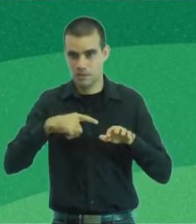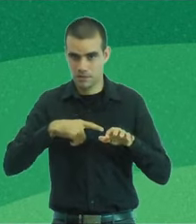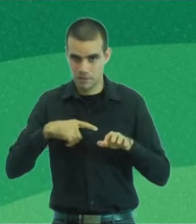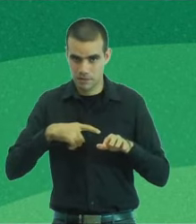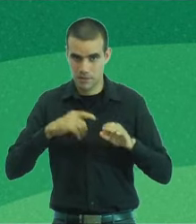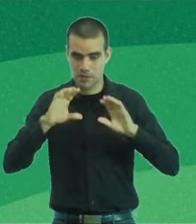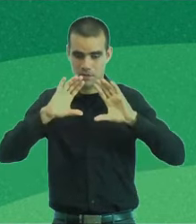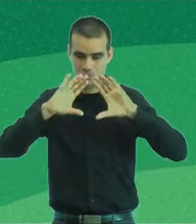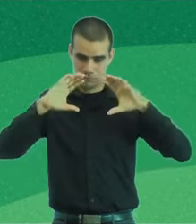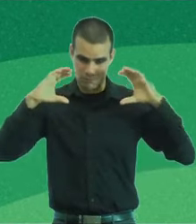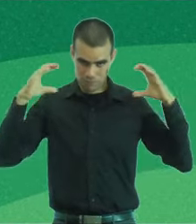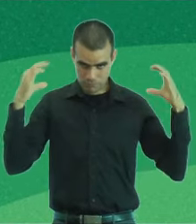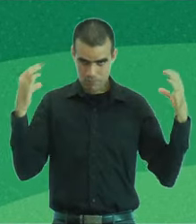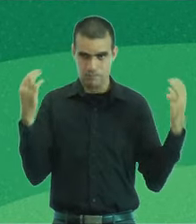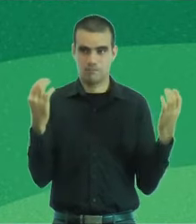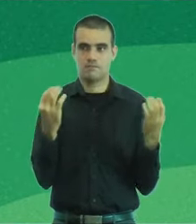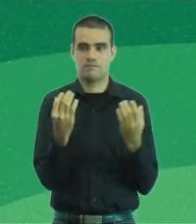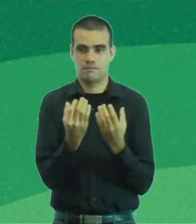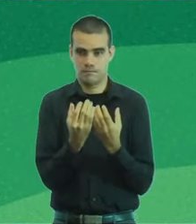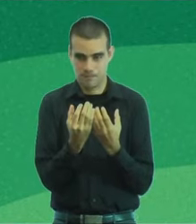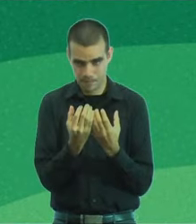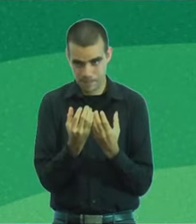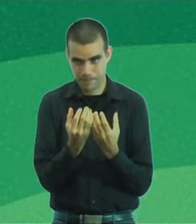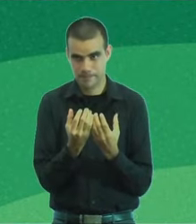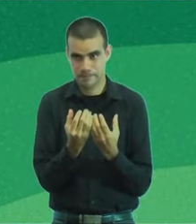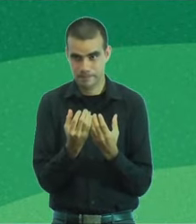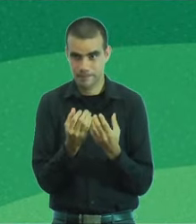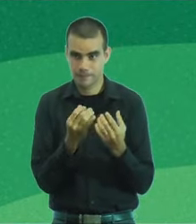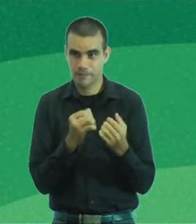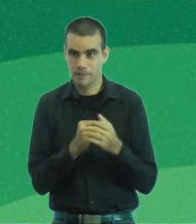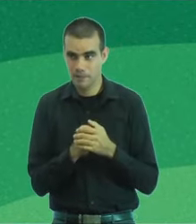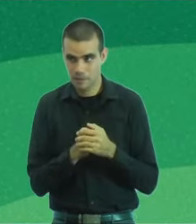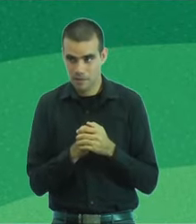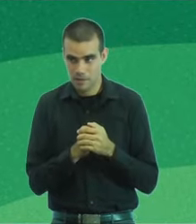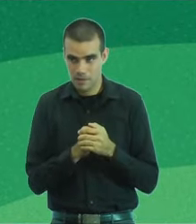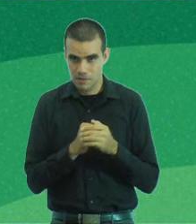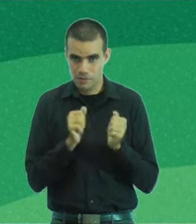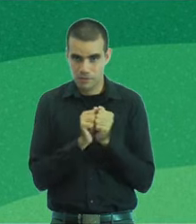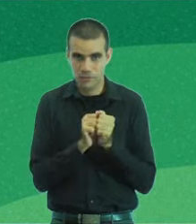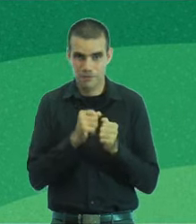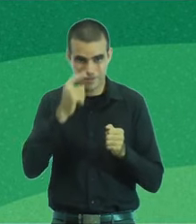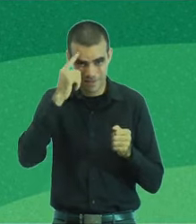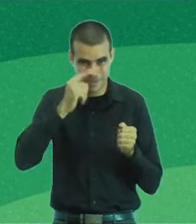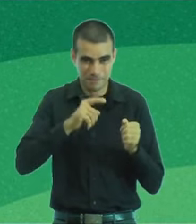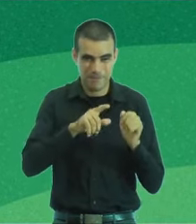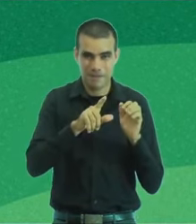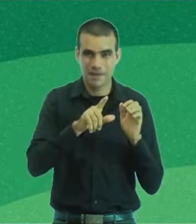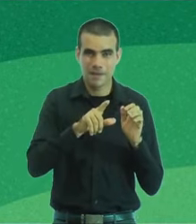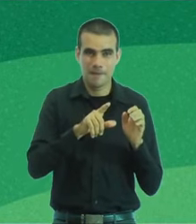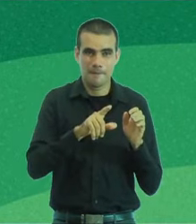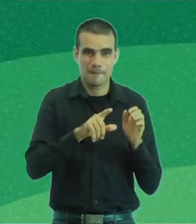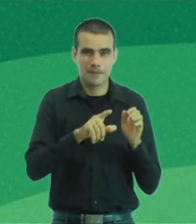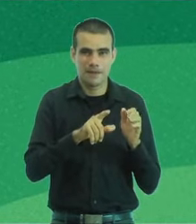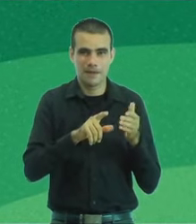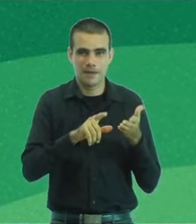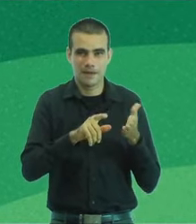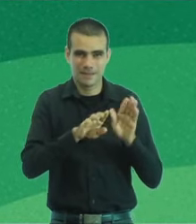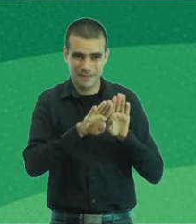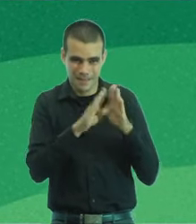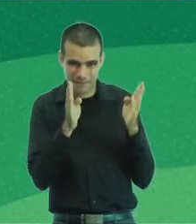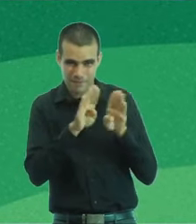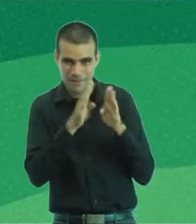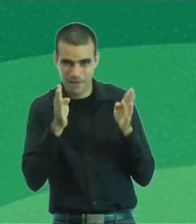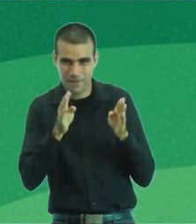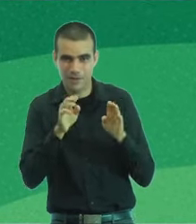comunidade em volta e junto com sabe essas licenças abertas que eu uso para botar os vídeos o software